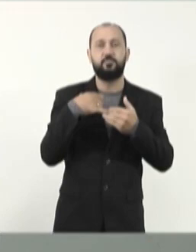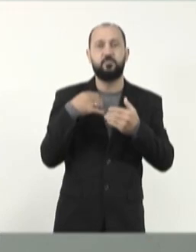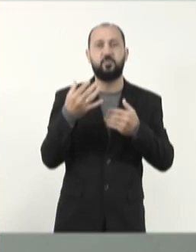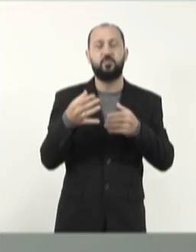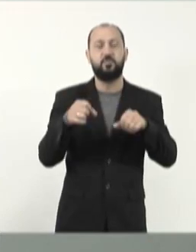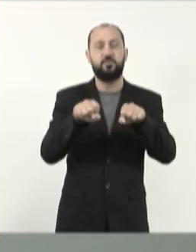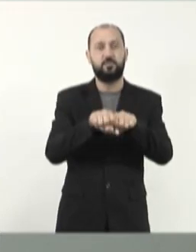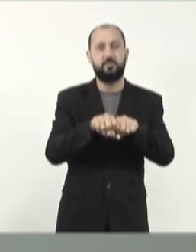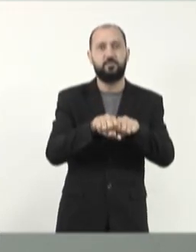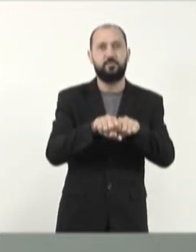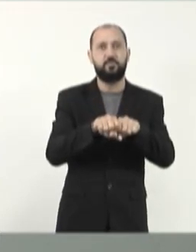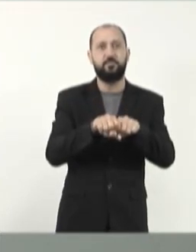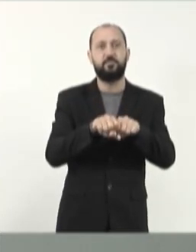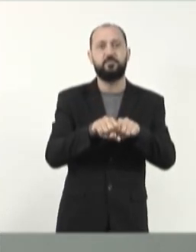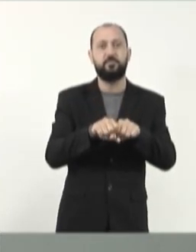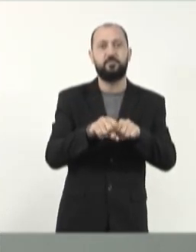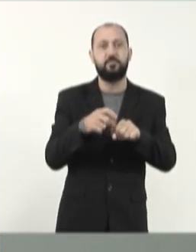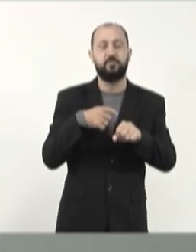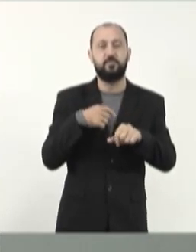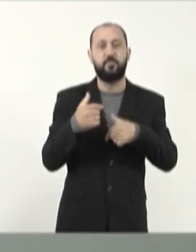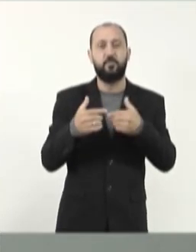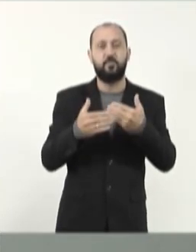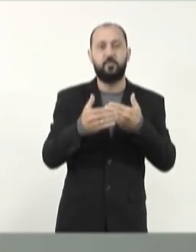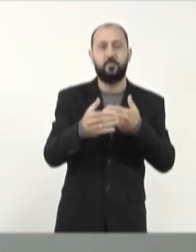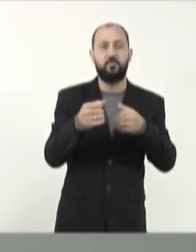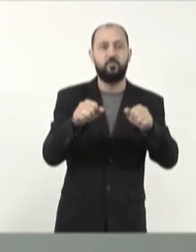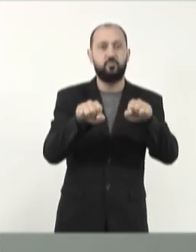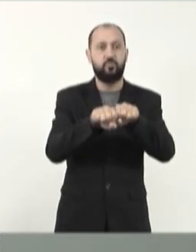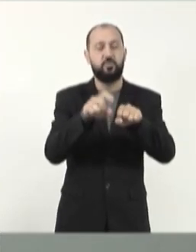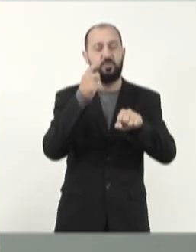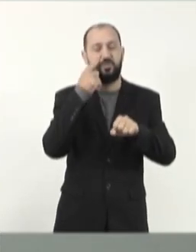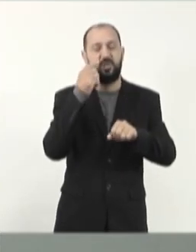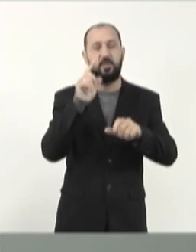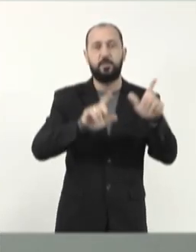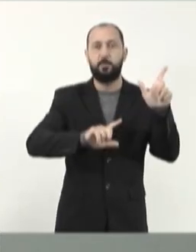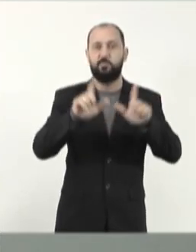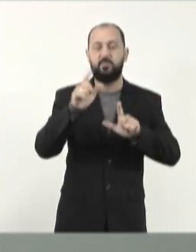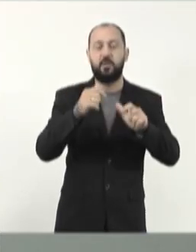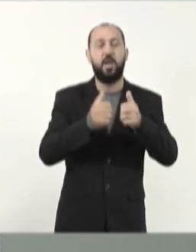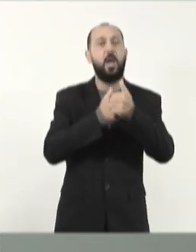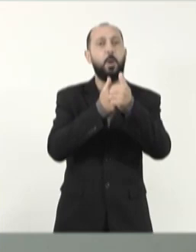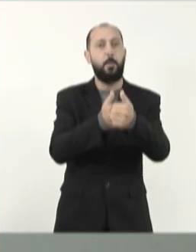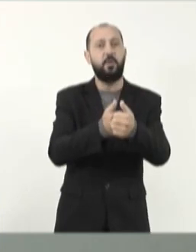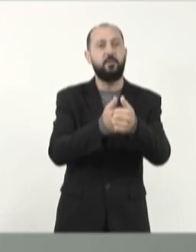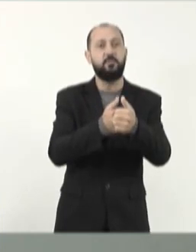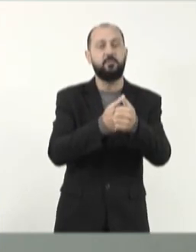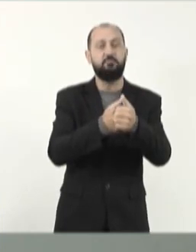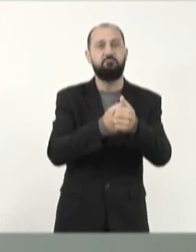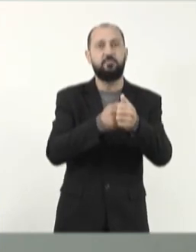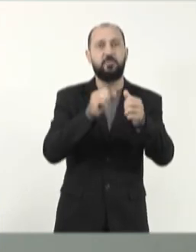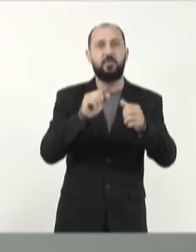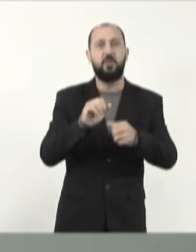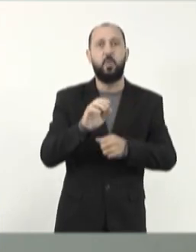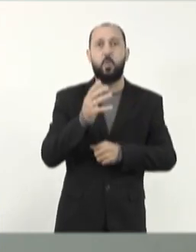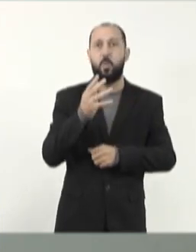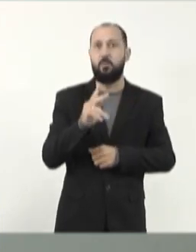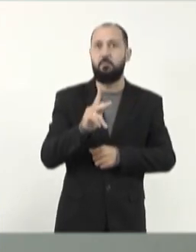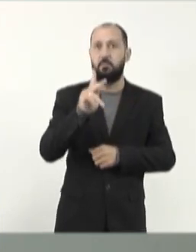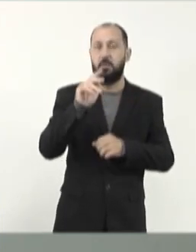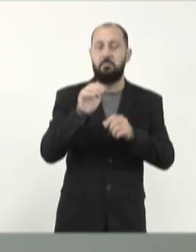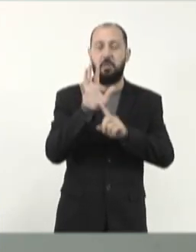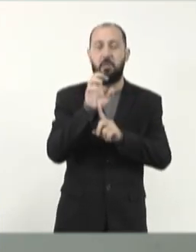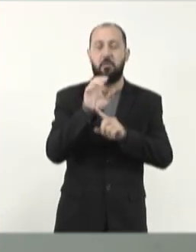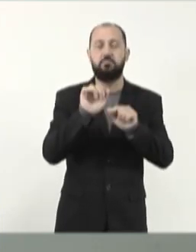só sintonizar, usar a função sintonia automática no seu televisor, que você também nos acompanha em alta definição pela TV